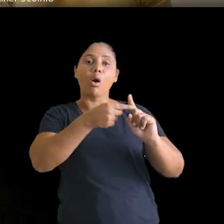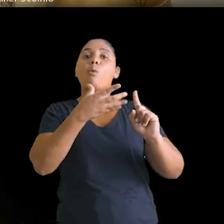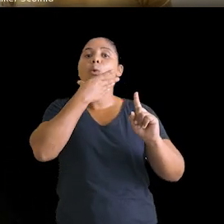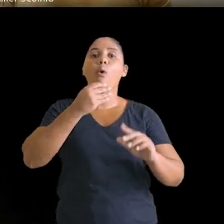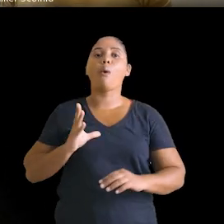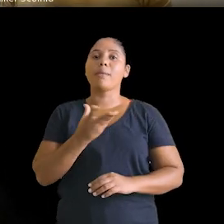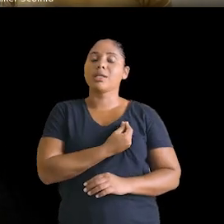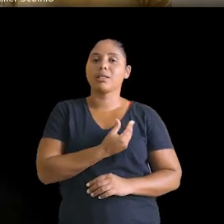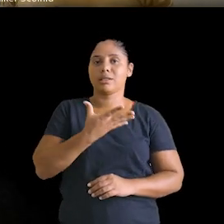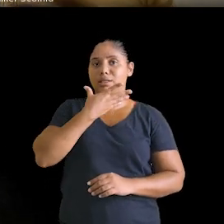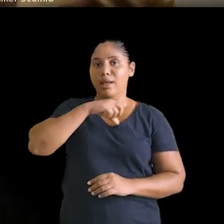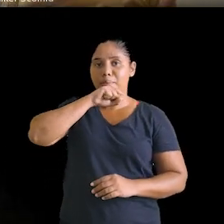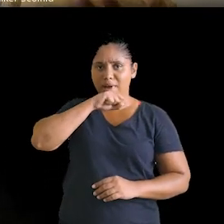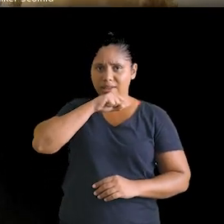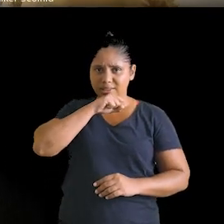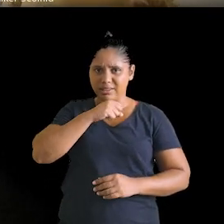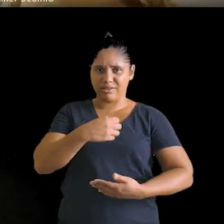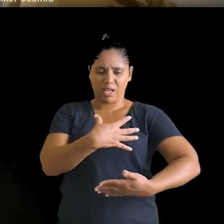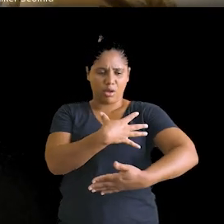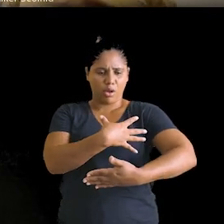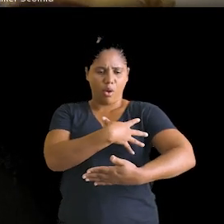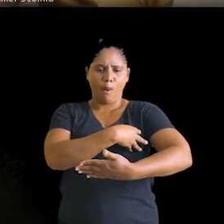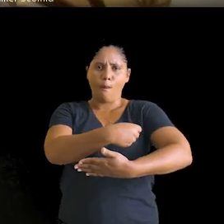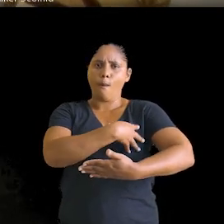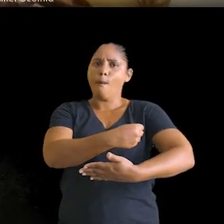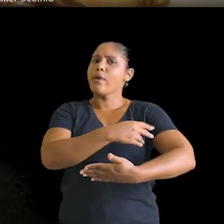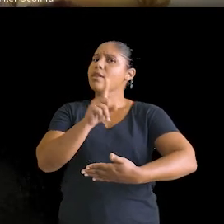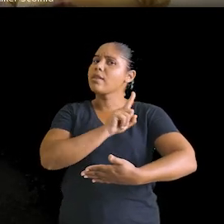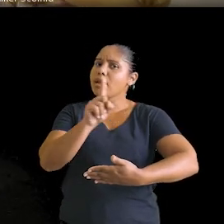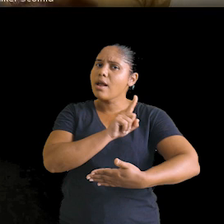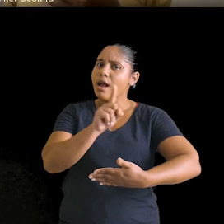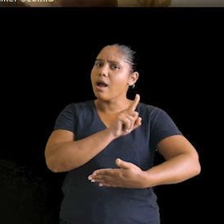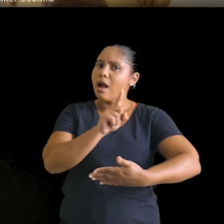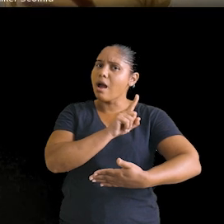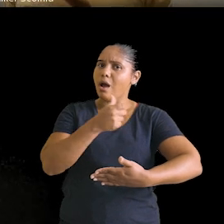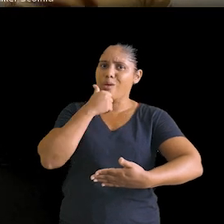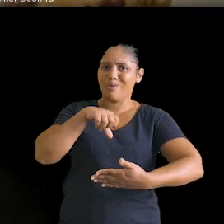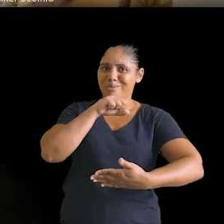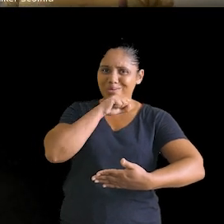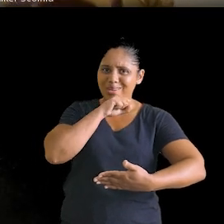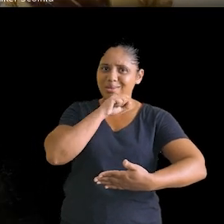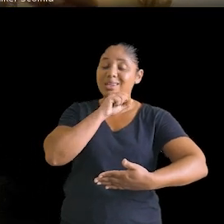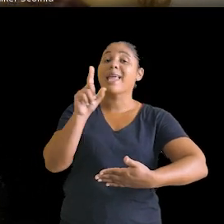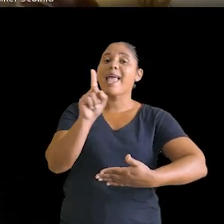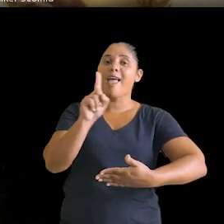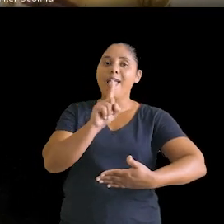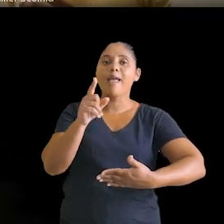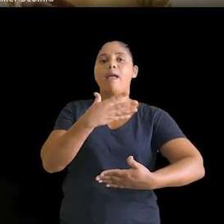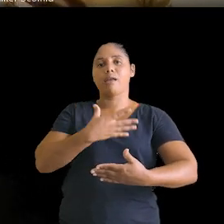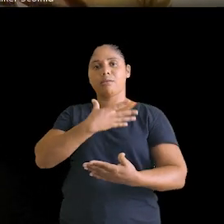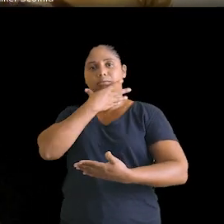ou amamentação, tá? Camisinha masculina, também a gente não usa mais essa terminologia, que antes era camisinha masculina, passou para